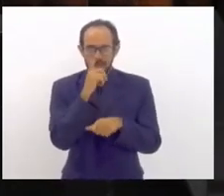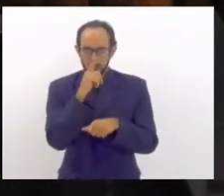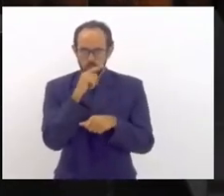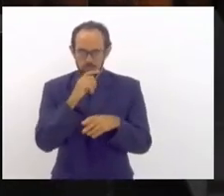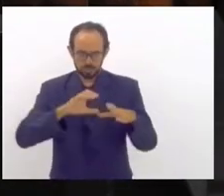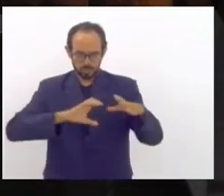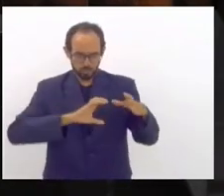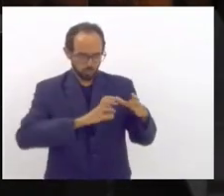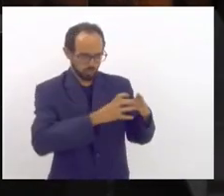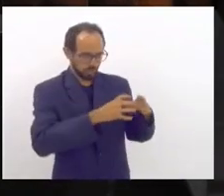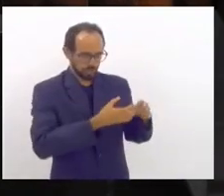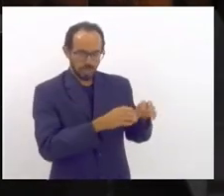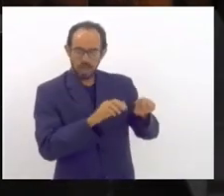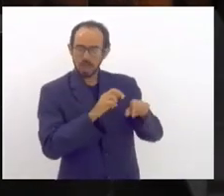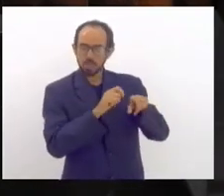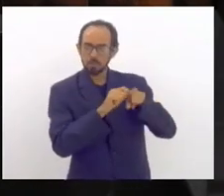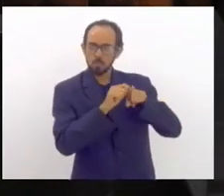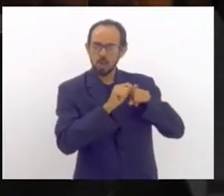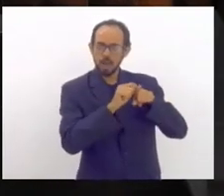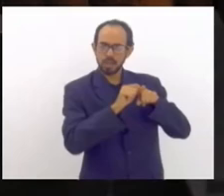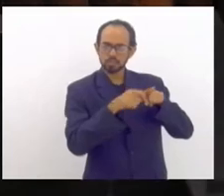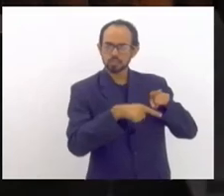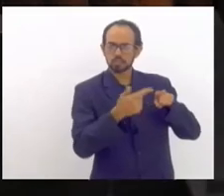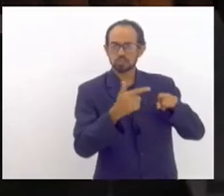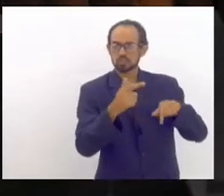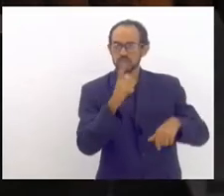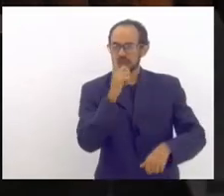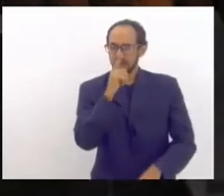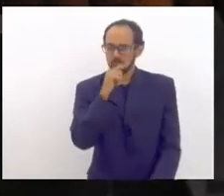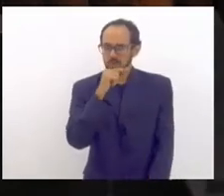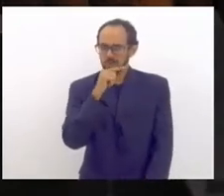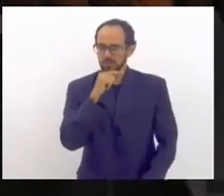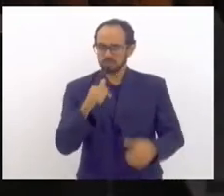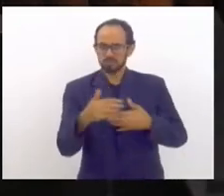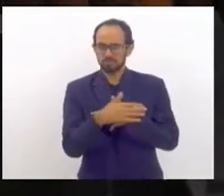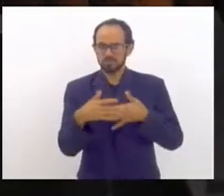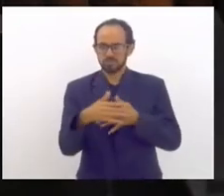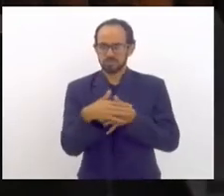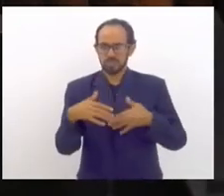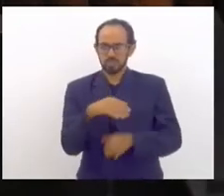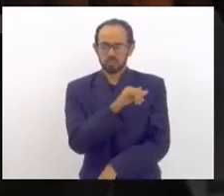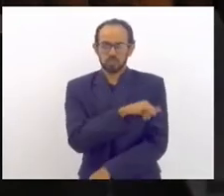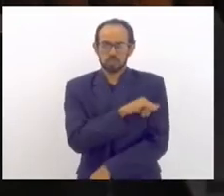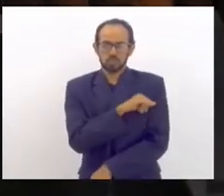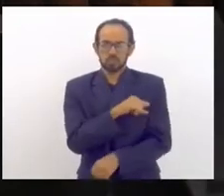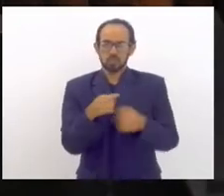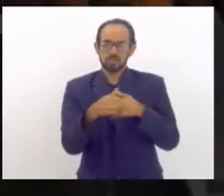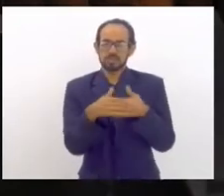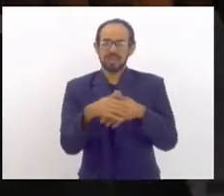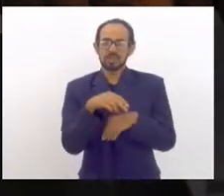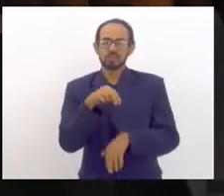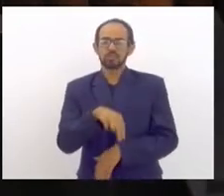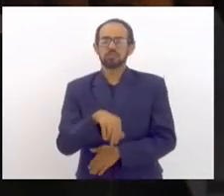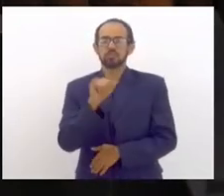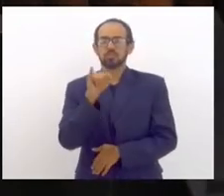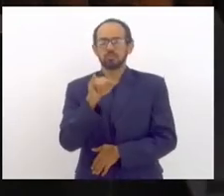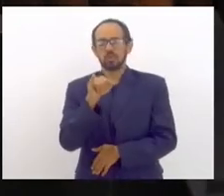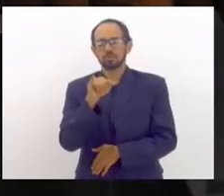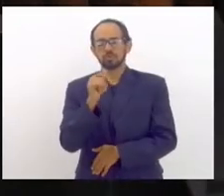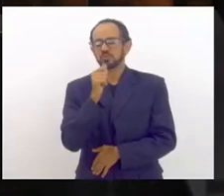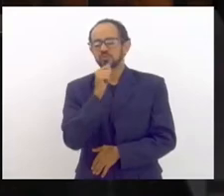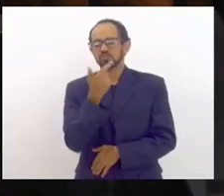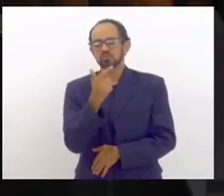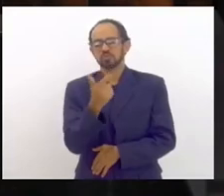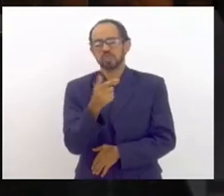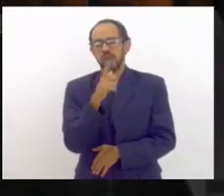botar a mangueira para poder combater o incêndio, não tinha água. No centro da cidade não tinha água no hidrante. Isso é um absurdo. E a